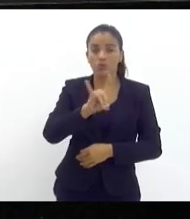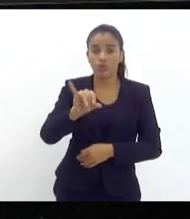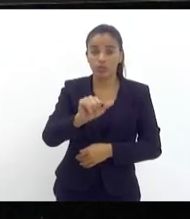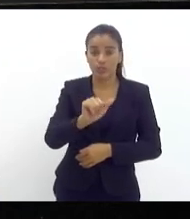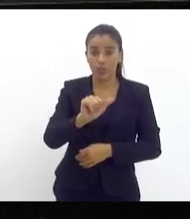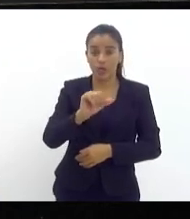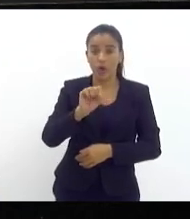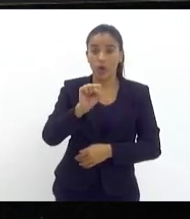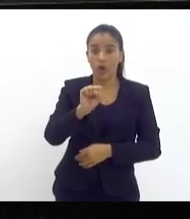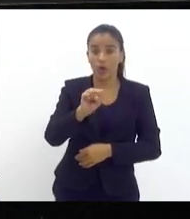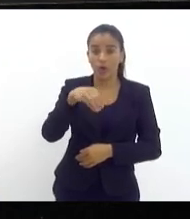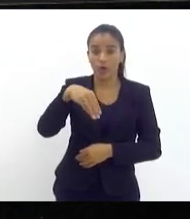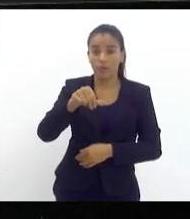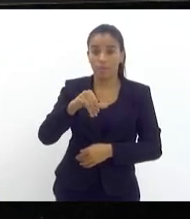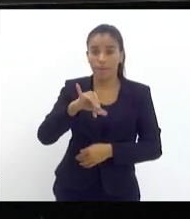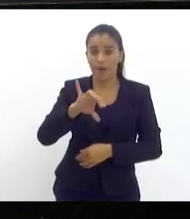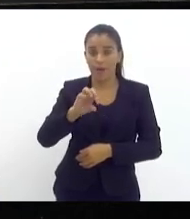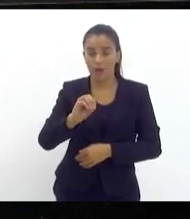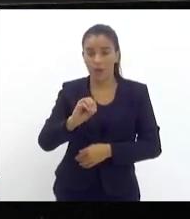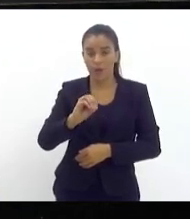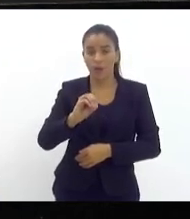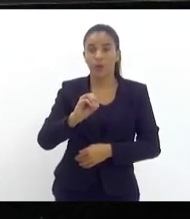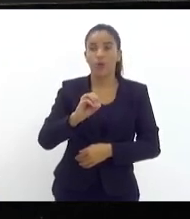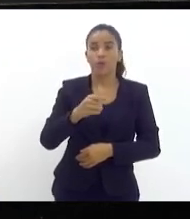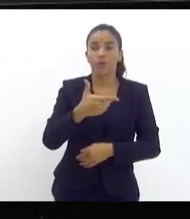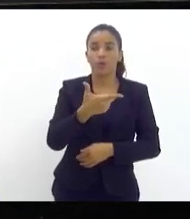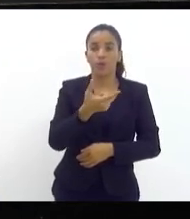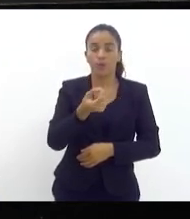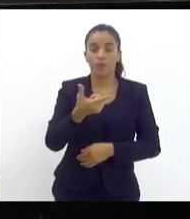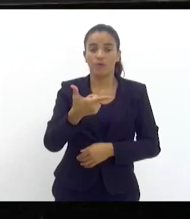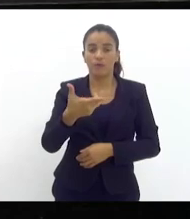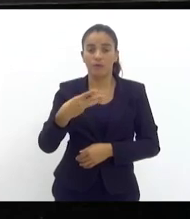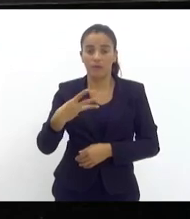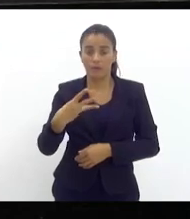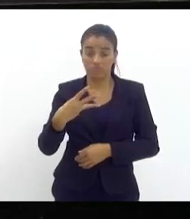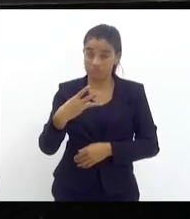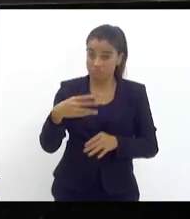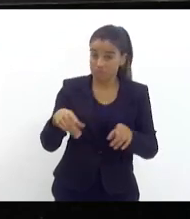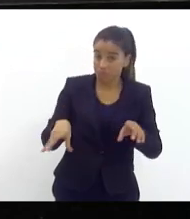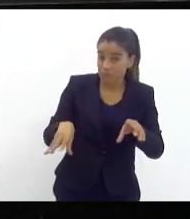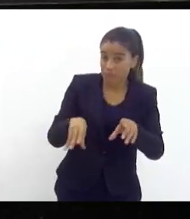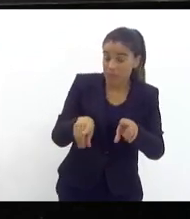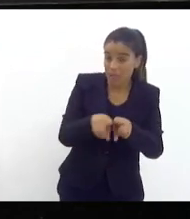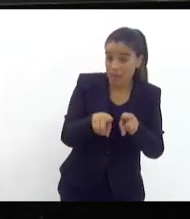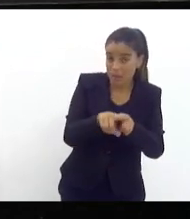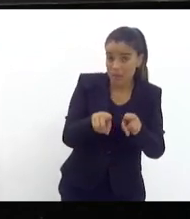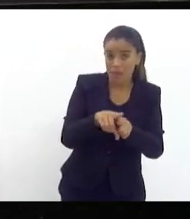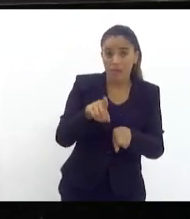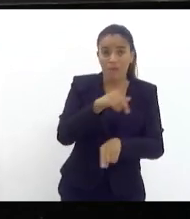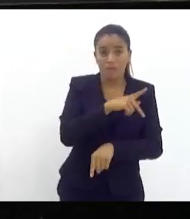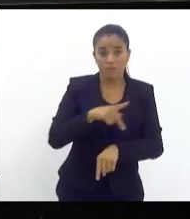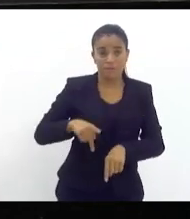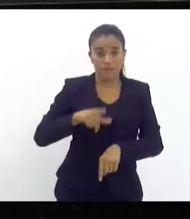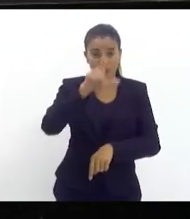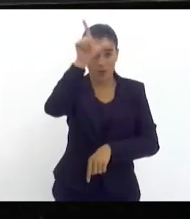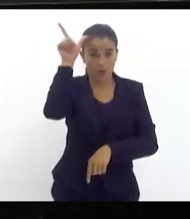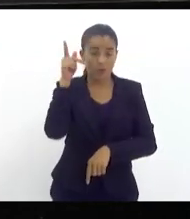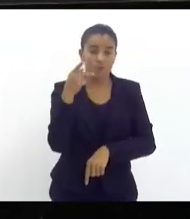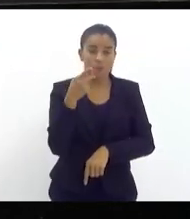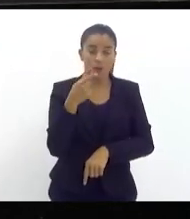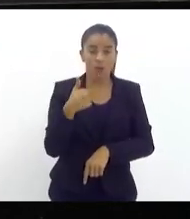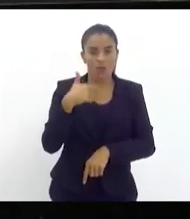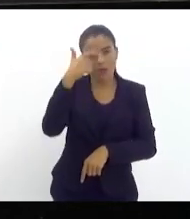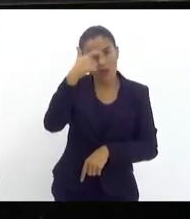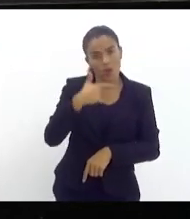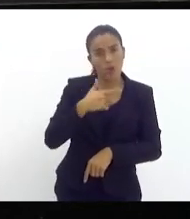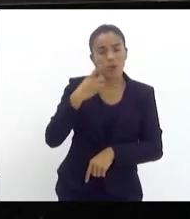de 08/05/2023 inclusive Presidente Luiz Paulo eu deputado estadual